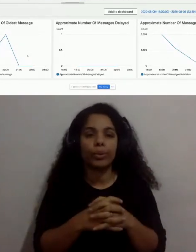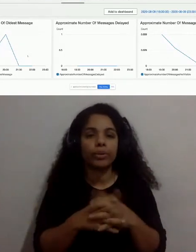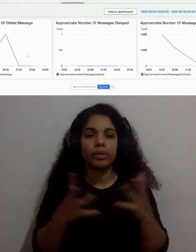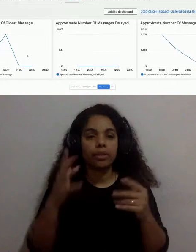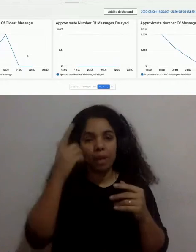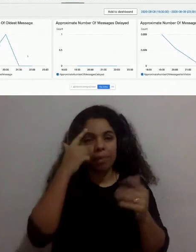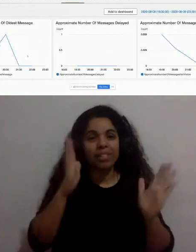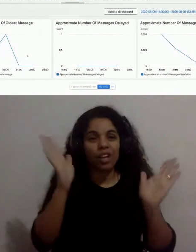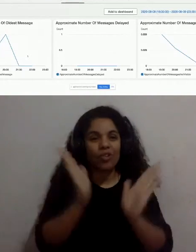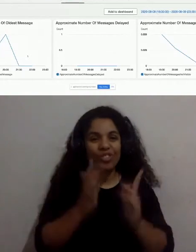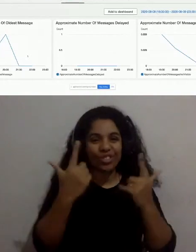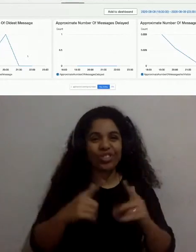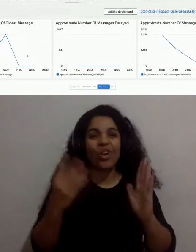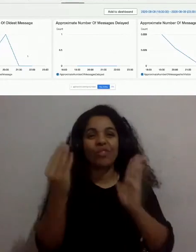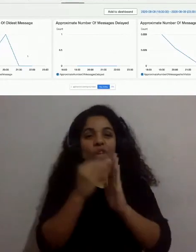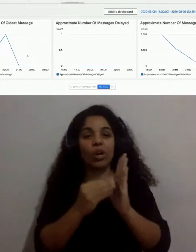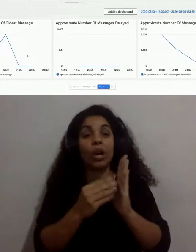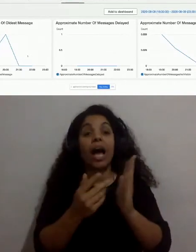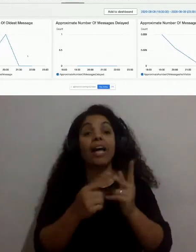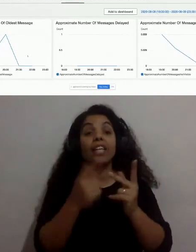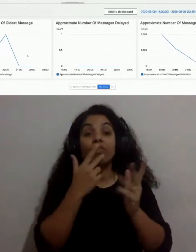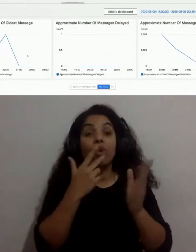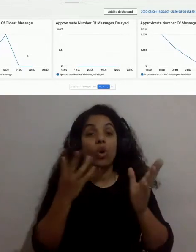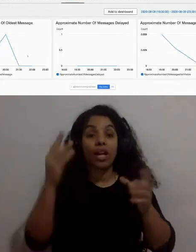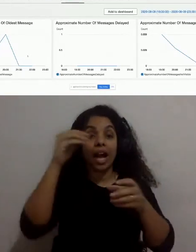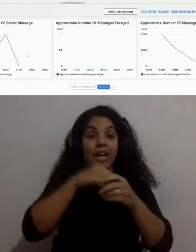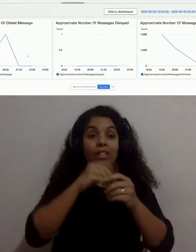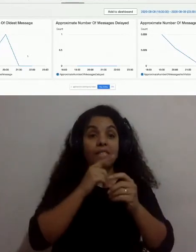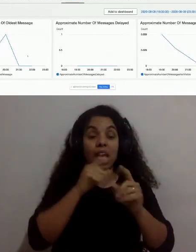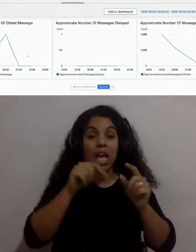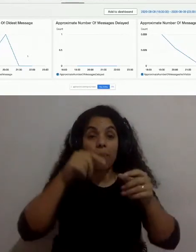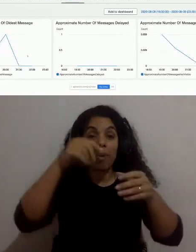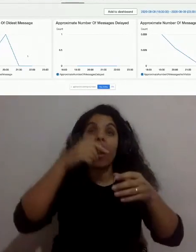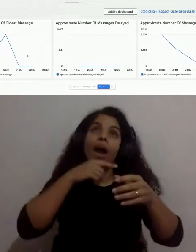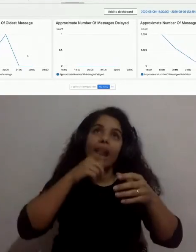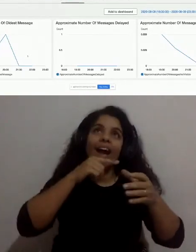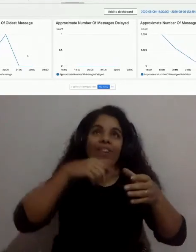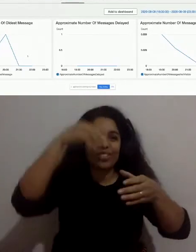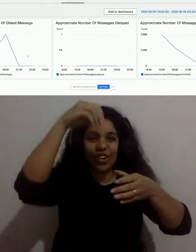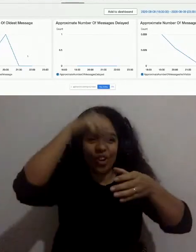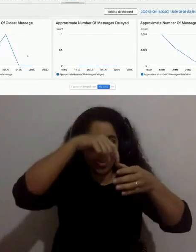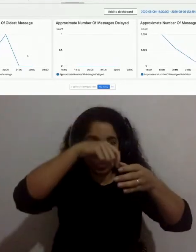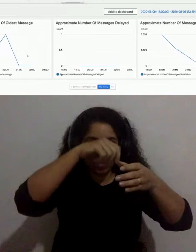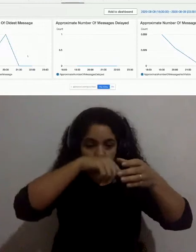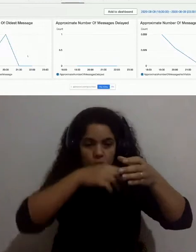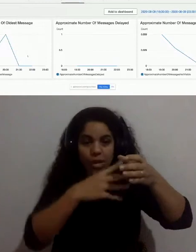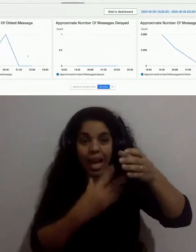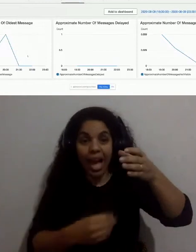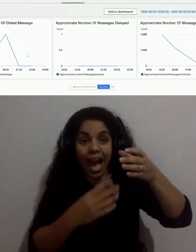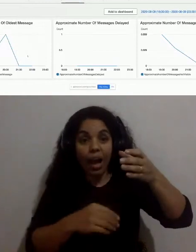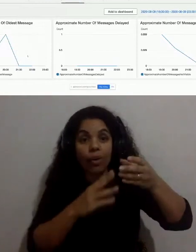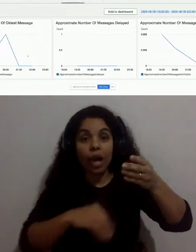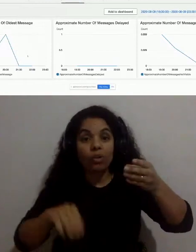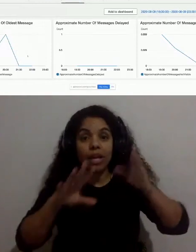vou pensar no filtro de novo, estou colocando água no filtro, e essa água não está escorrendo, uma hora vai